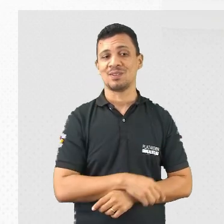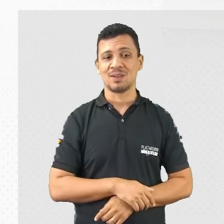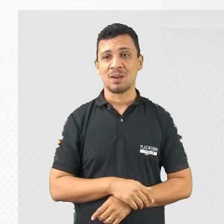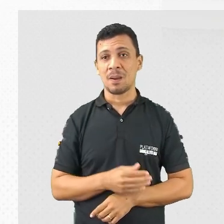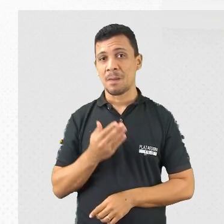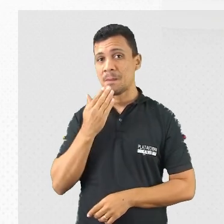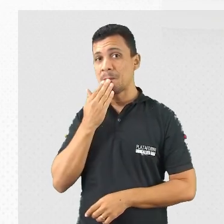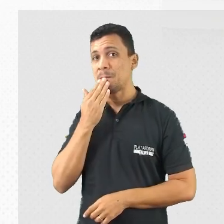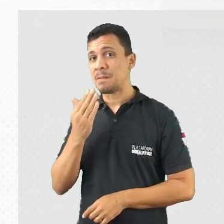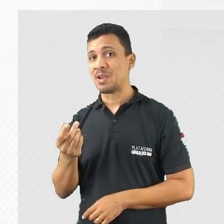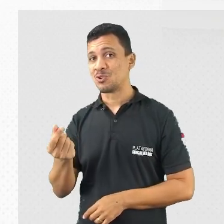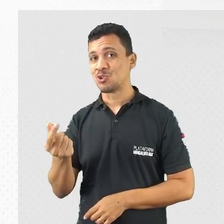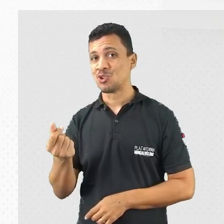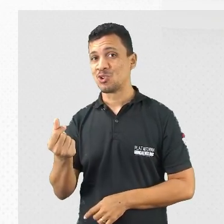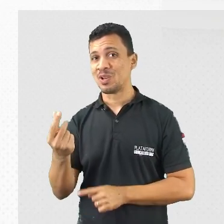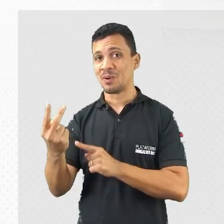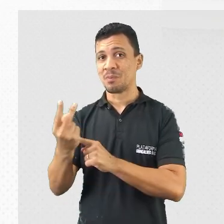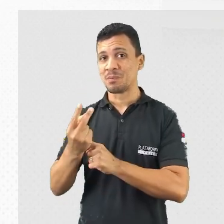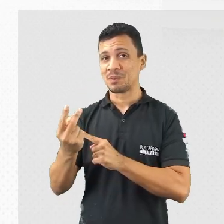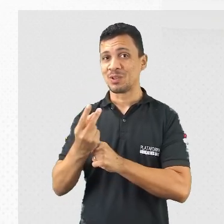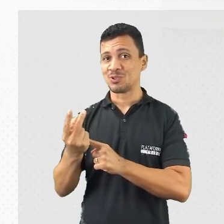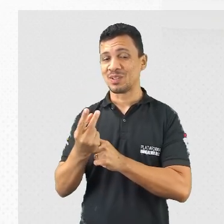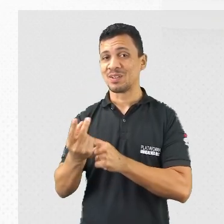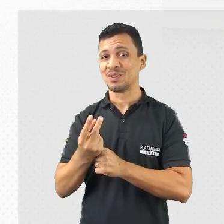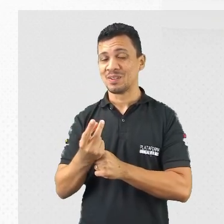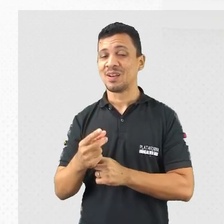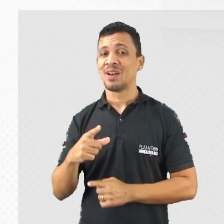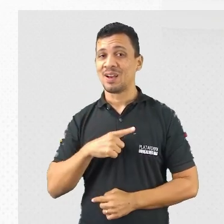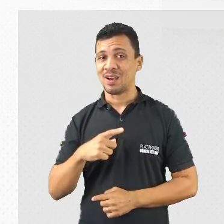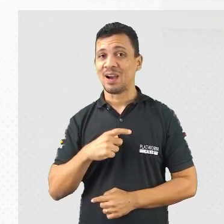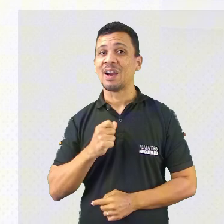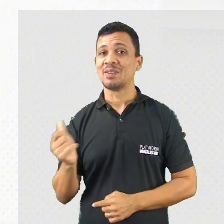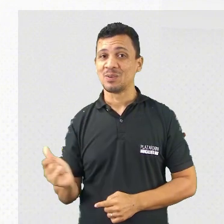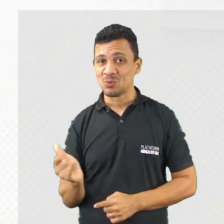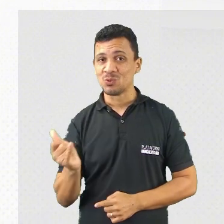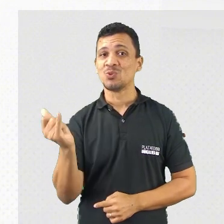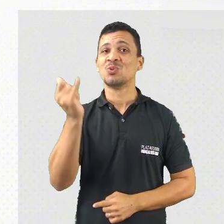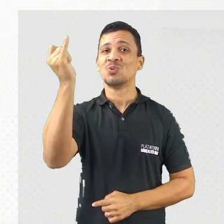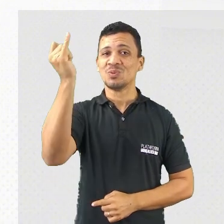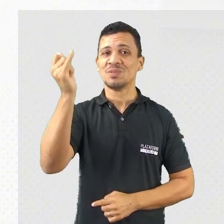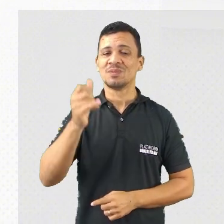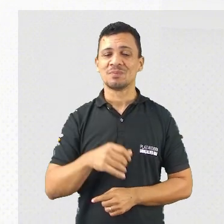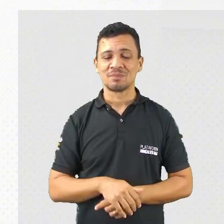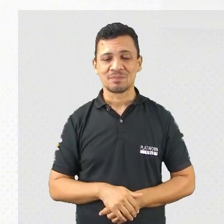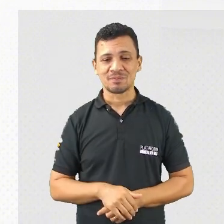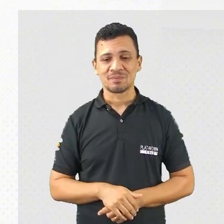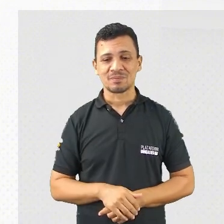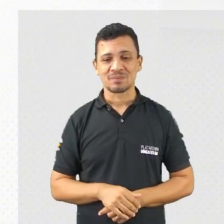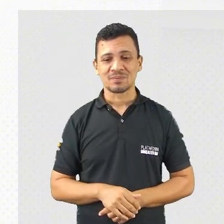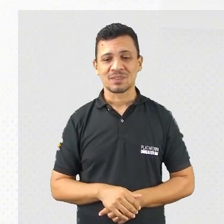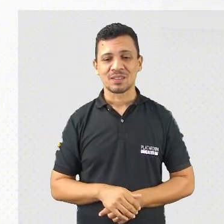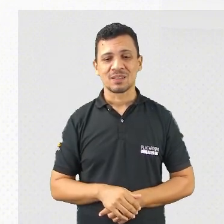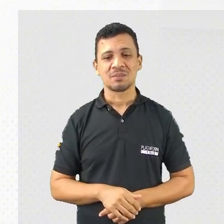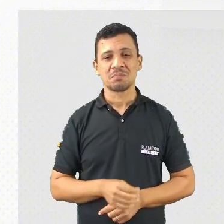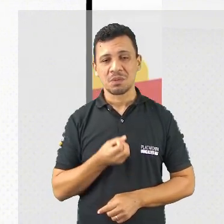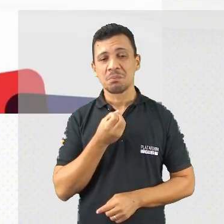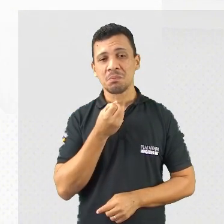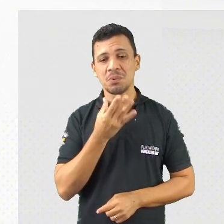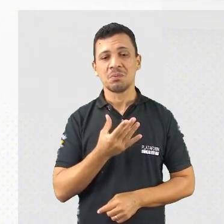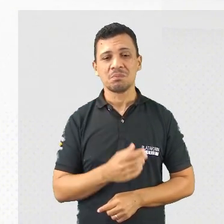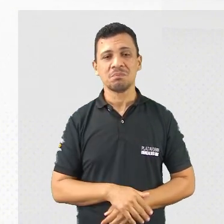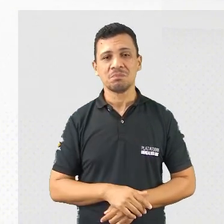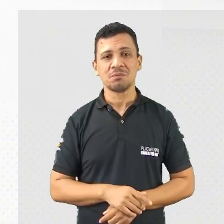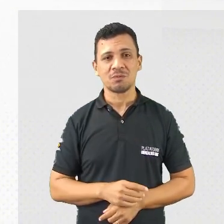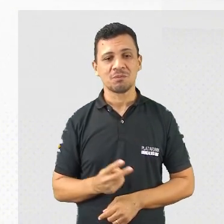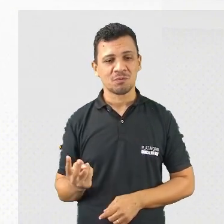pede emprestado, quando você faz um financiamento, aí te dá um juros altos. Mas o rendimento aí deu um